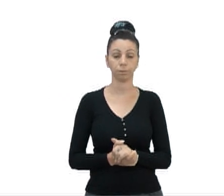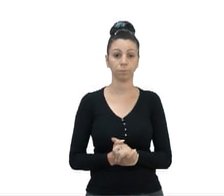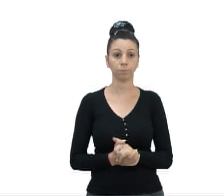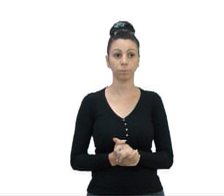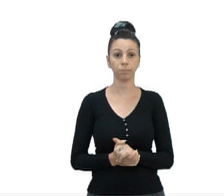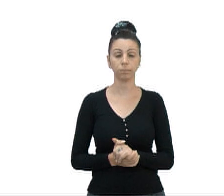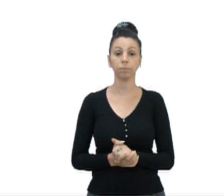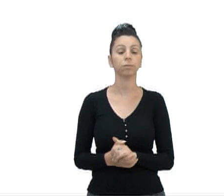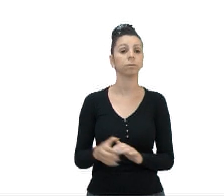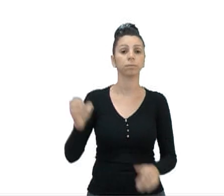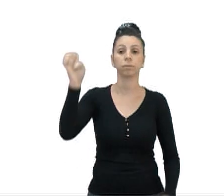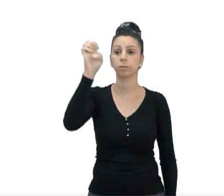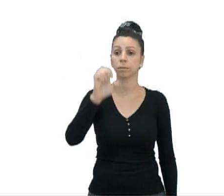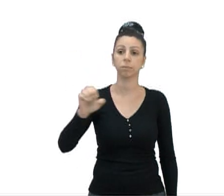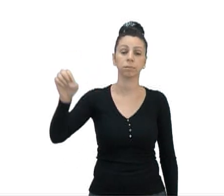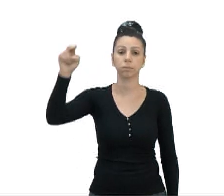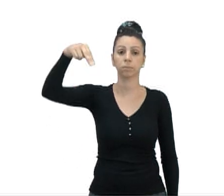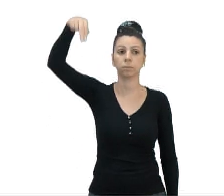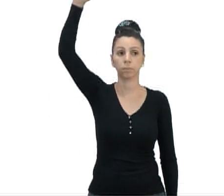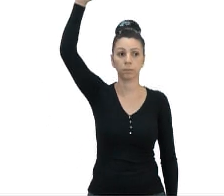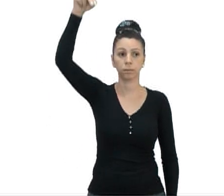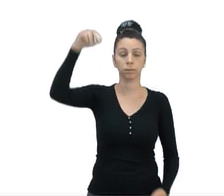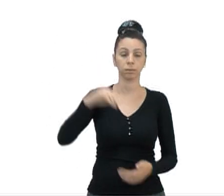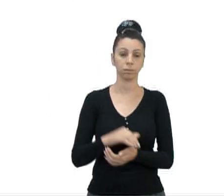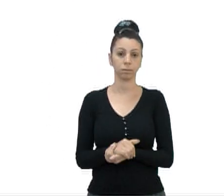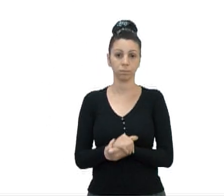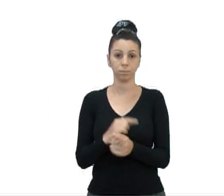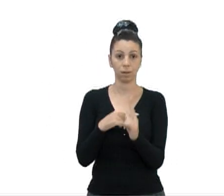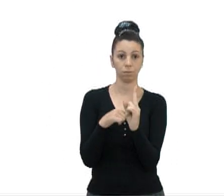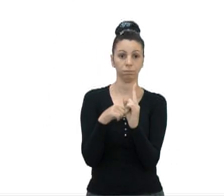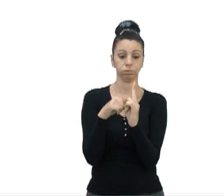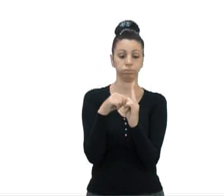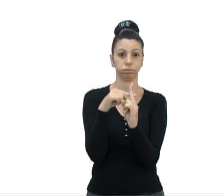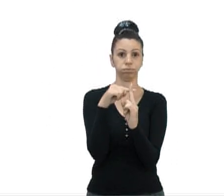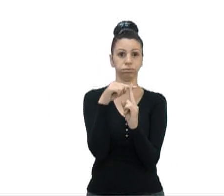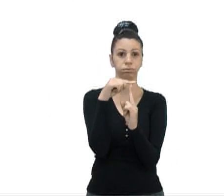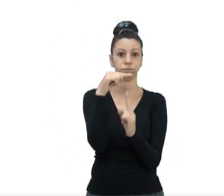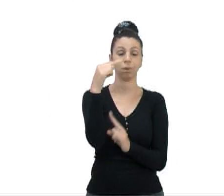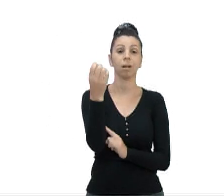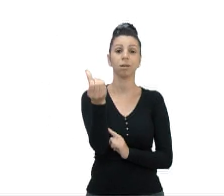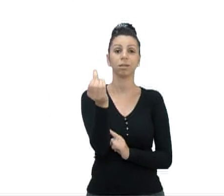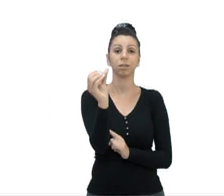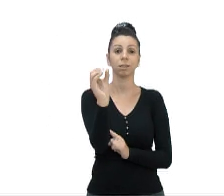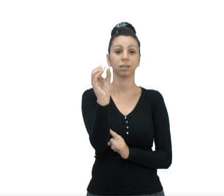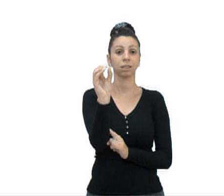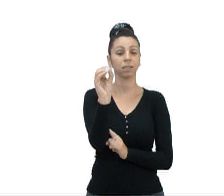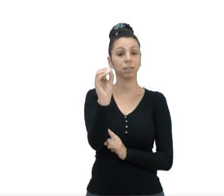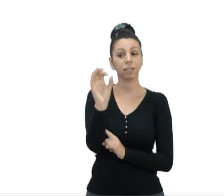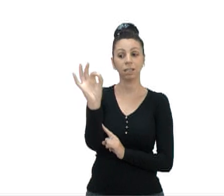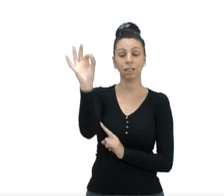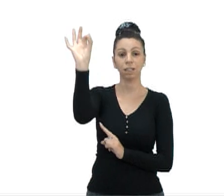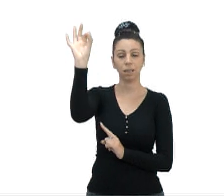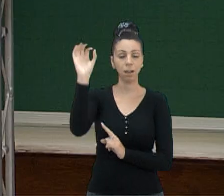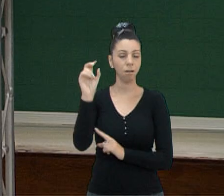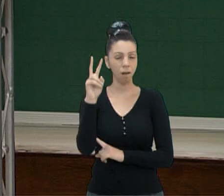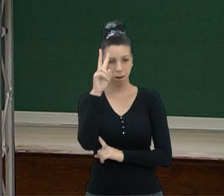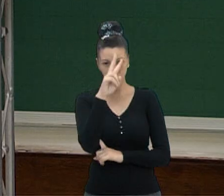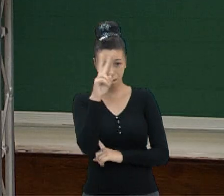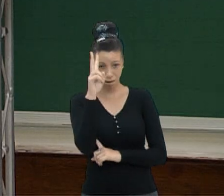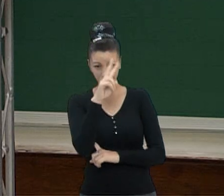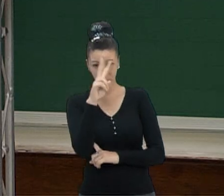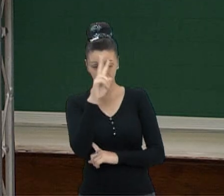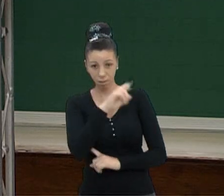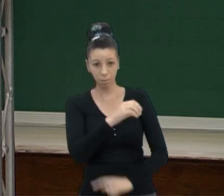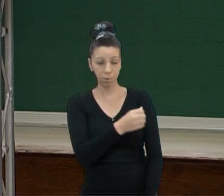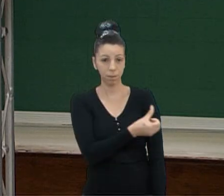Europa do Norte, então, latitudes superiores a 60 graus norte. Lembram lá do sexto ano, quando vocês